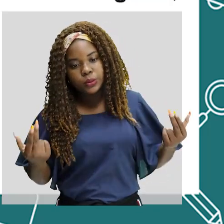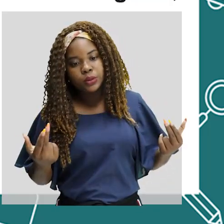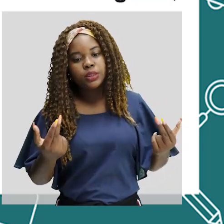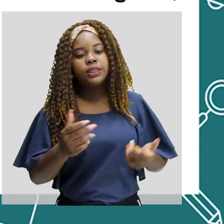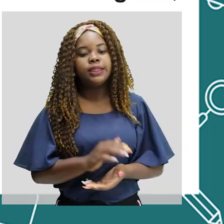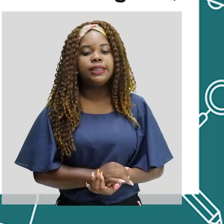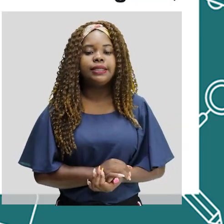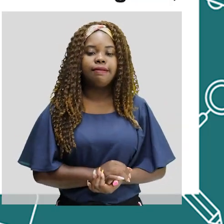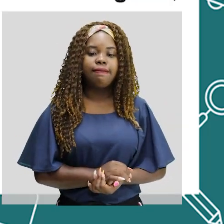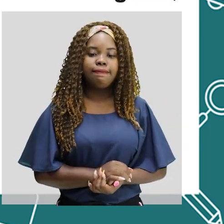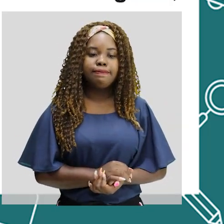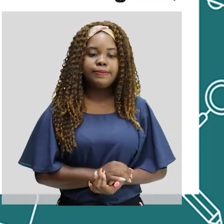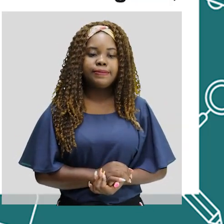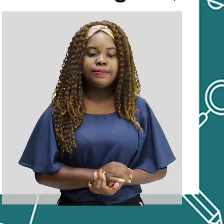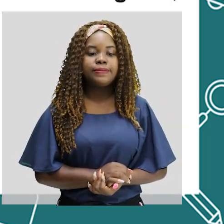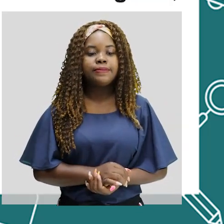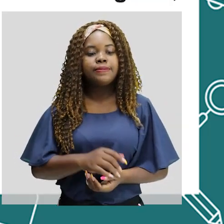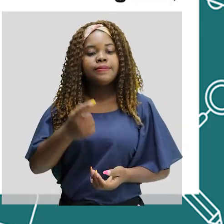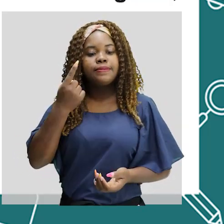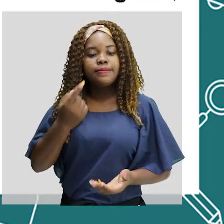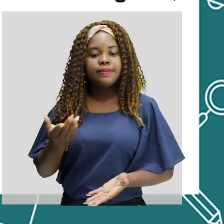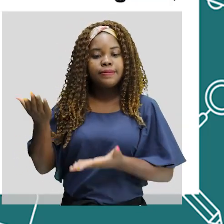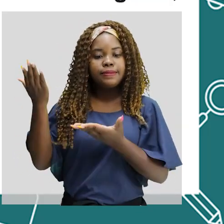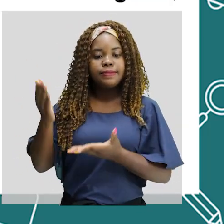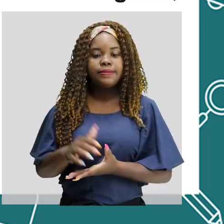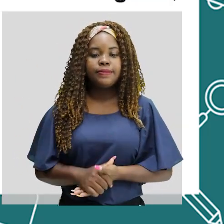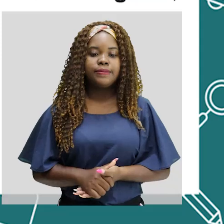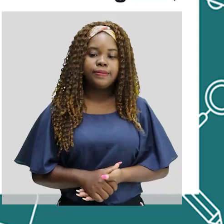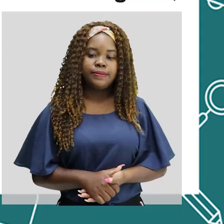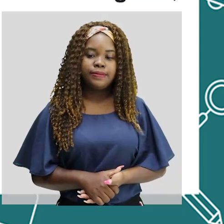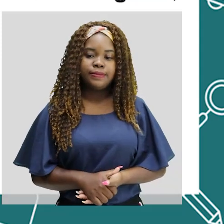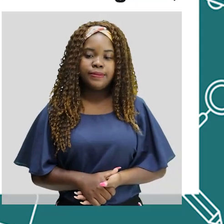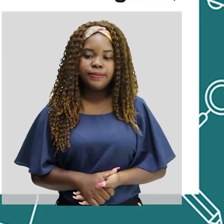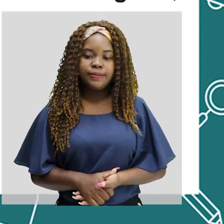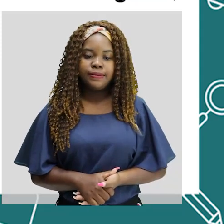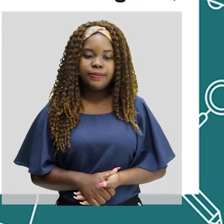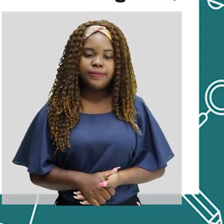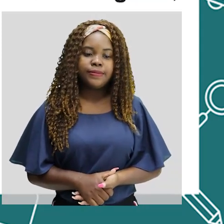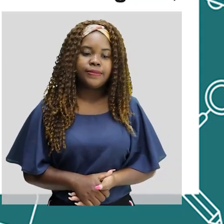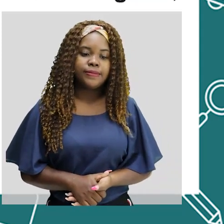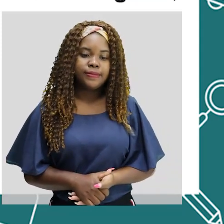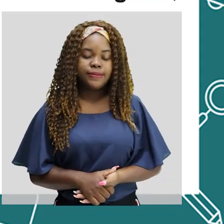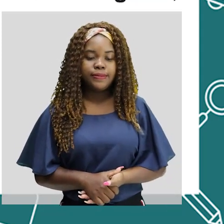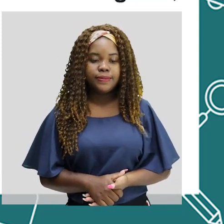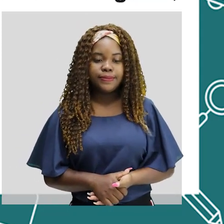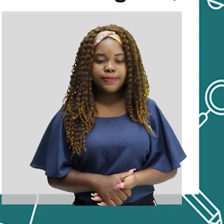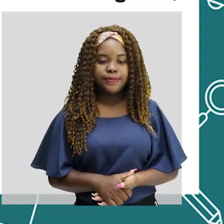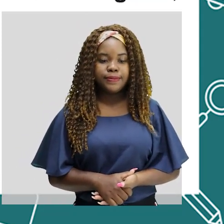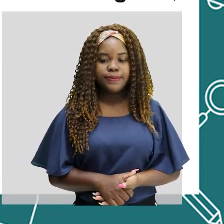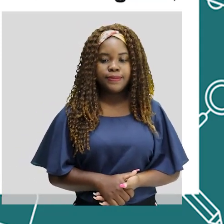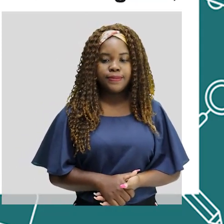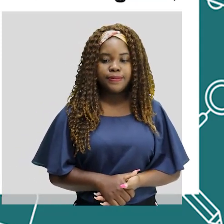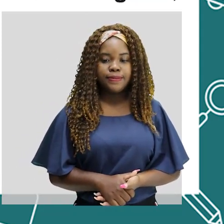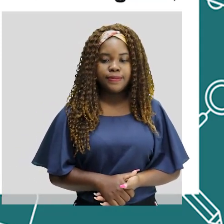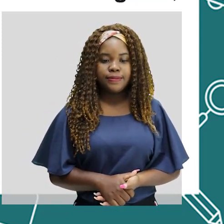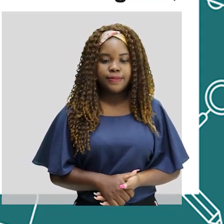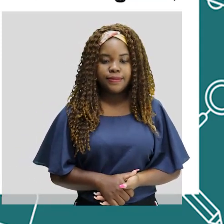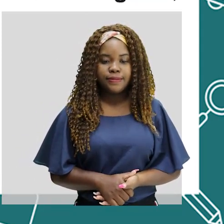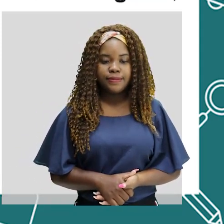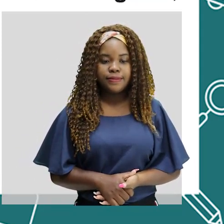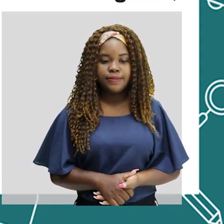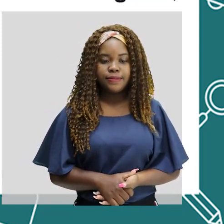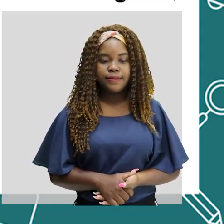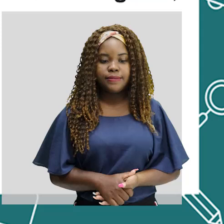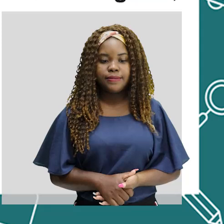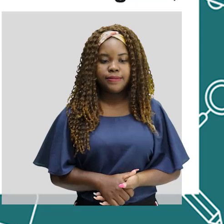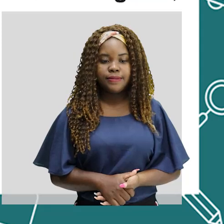ou alguna, algunos, algunas, ninguno, ninguna ou ningunos e ningunas. Então, os